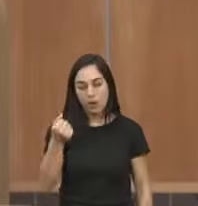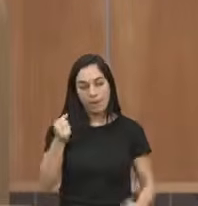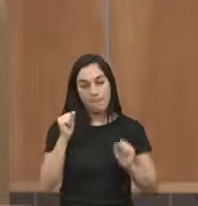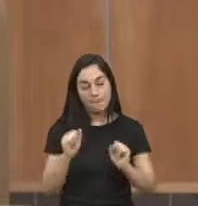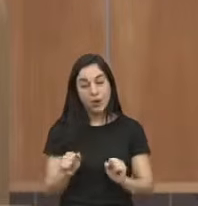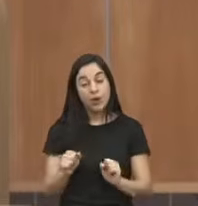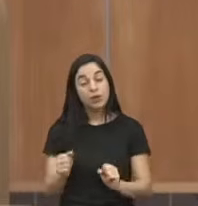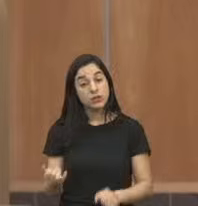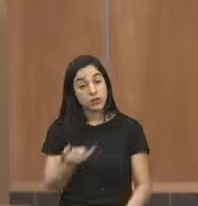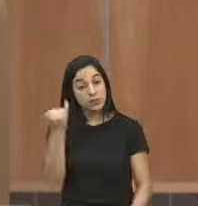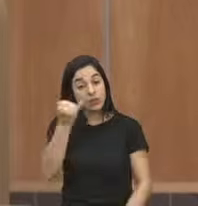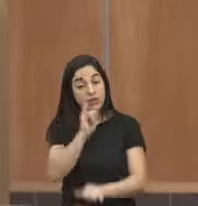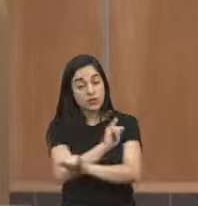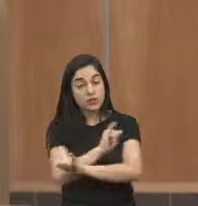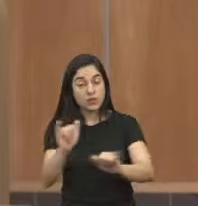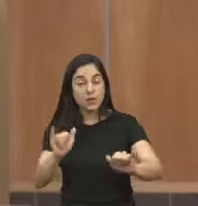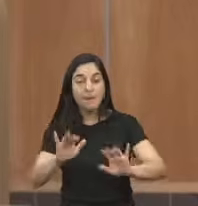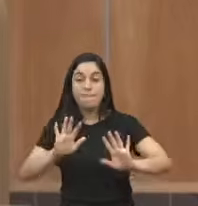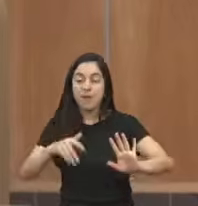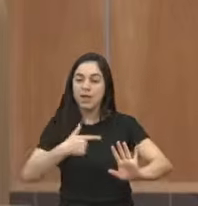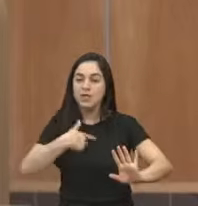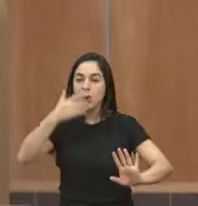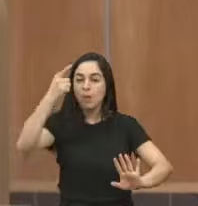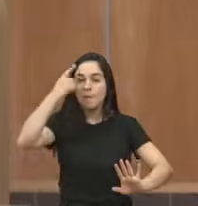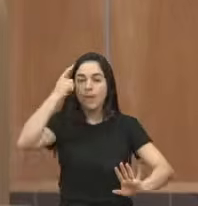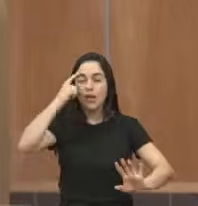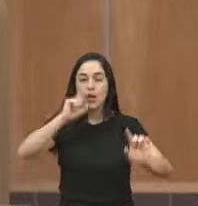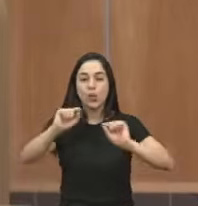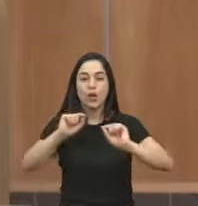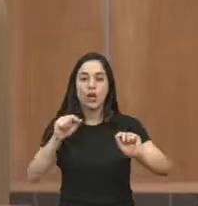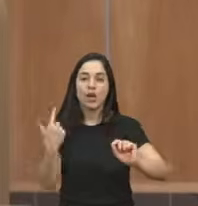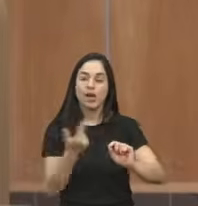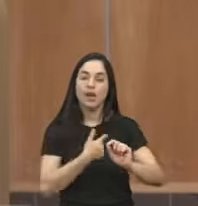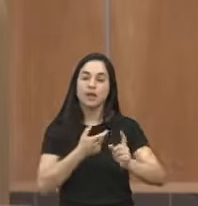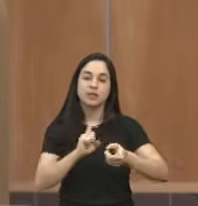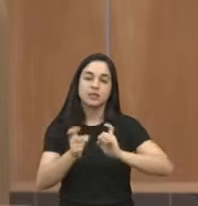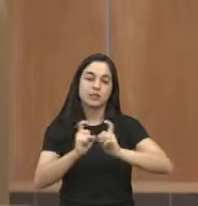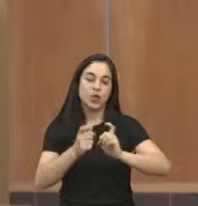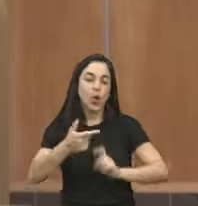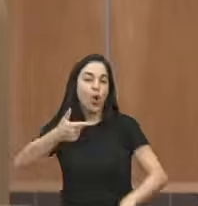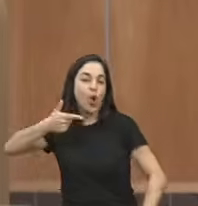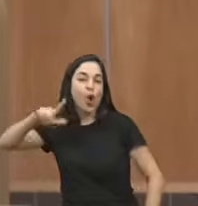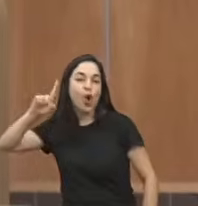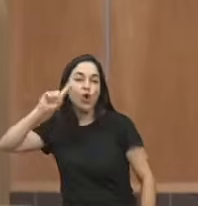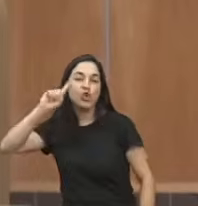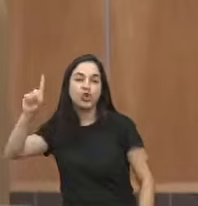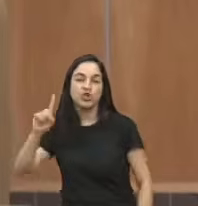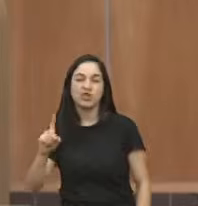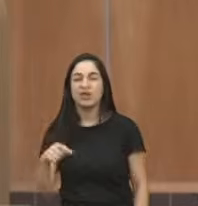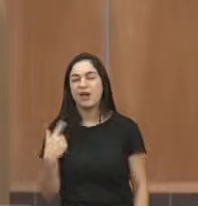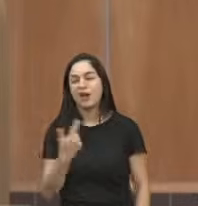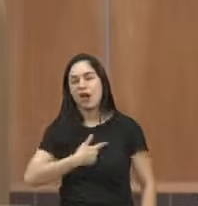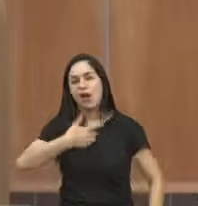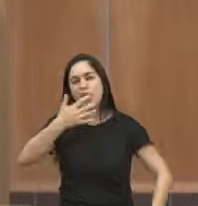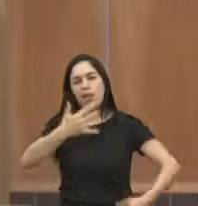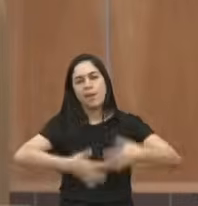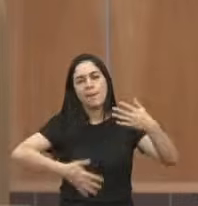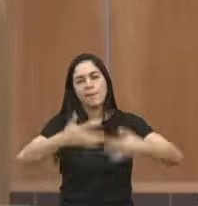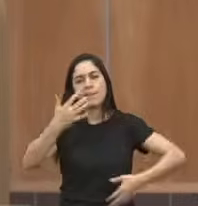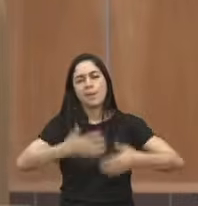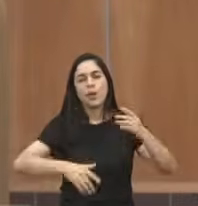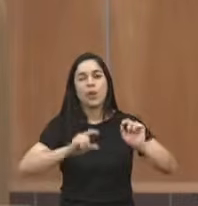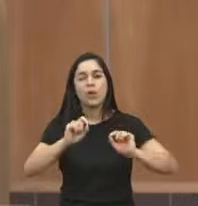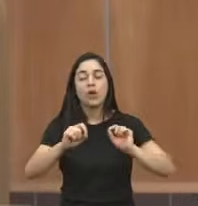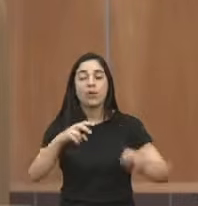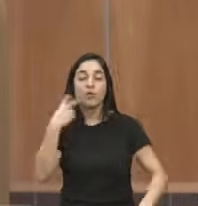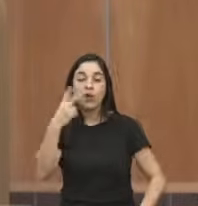importante a gente mencionar. Mas eu penso que a gente fazer sessões em outros dias, A gente impede que o vereador também poderia